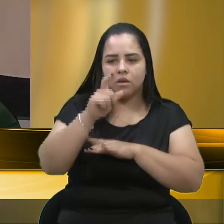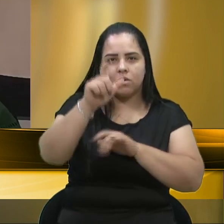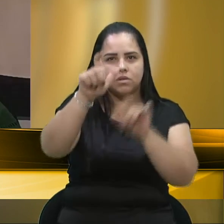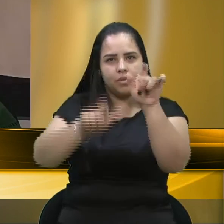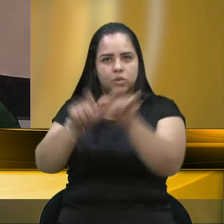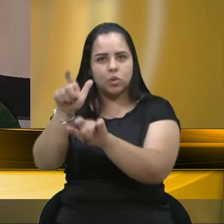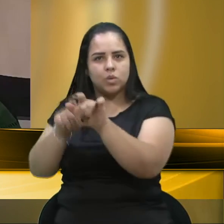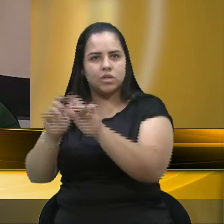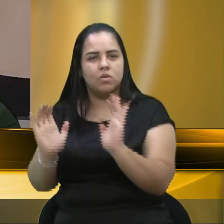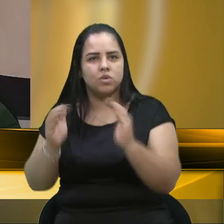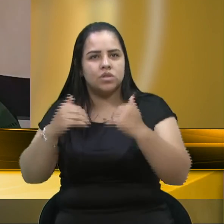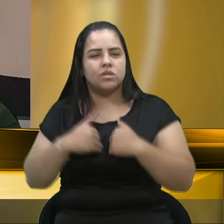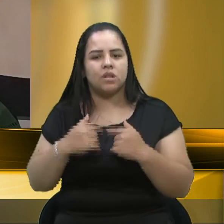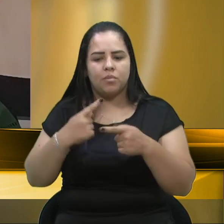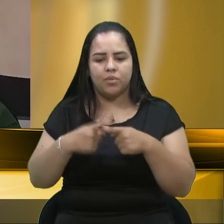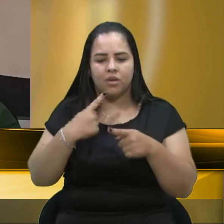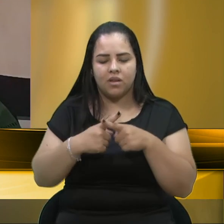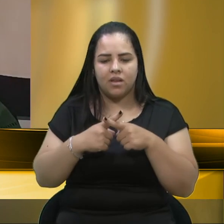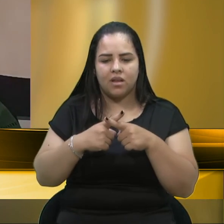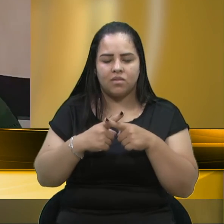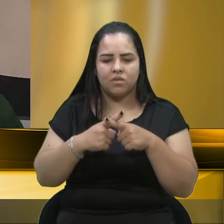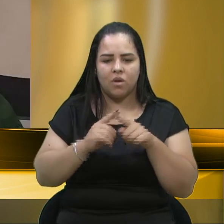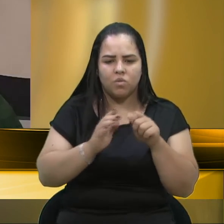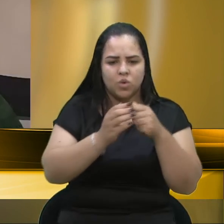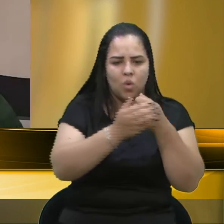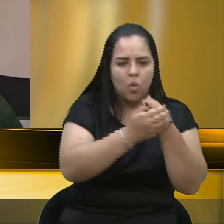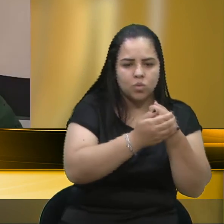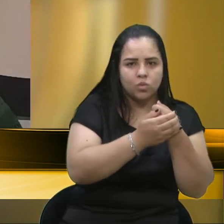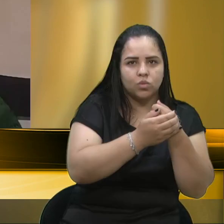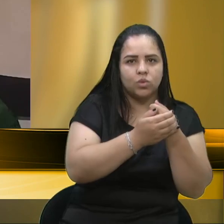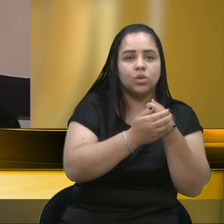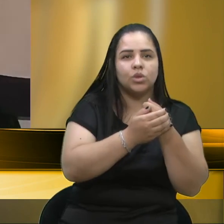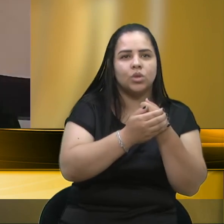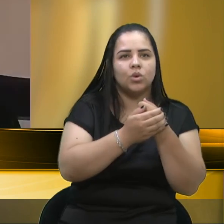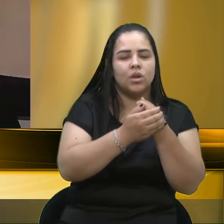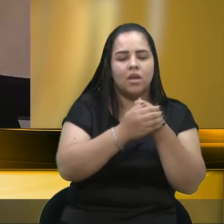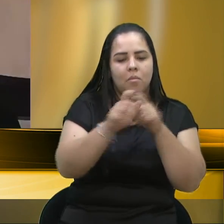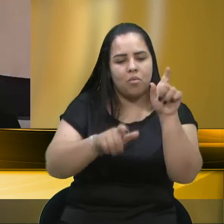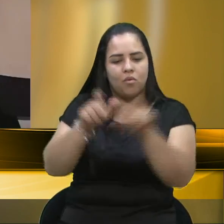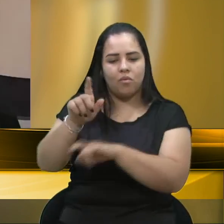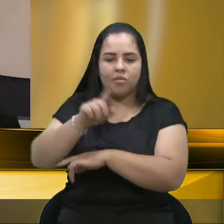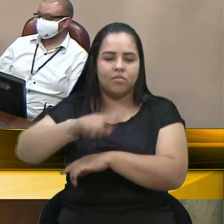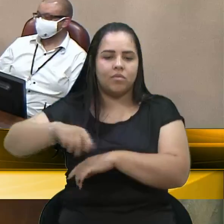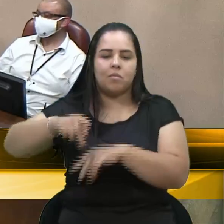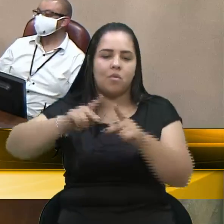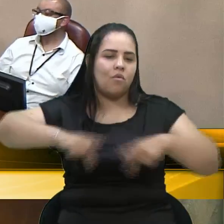invisíveis aos olhos da nossa população. Era isso, senhor presidente, muito obrigada.